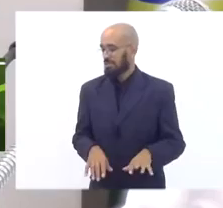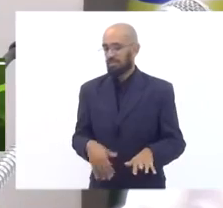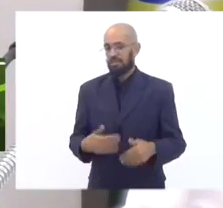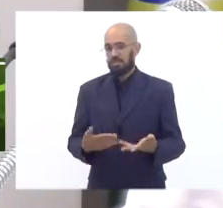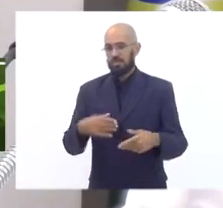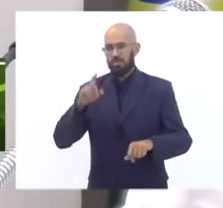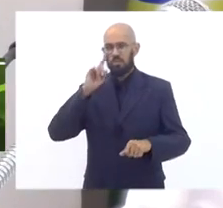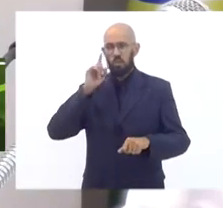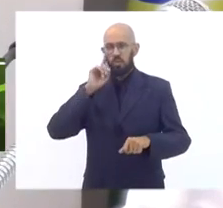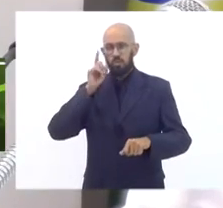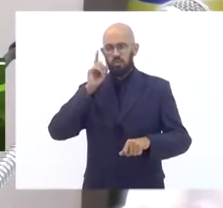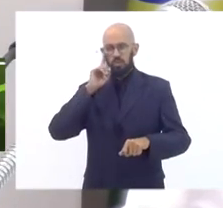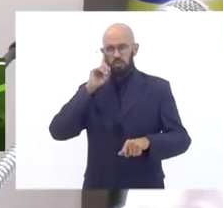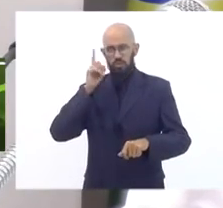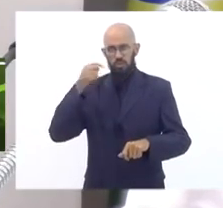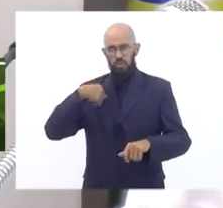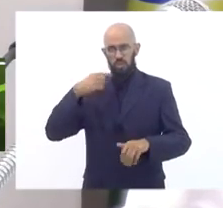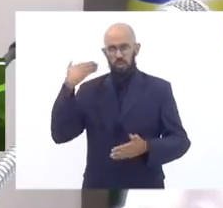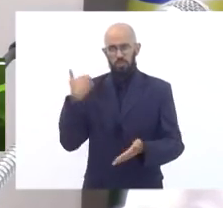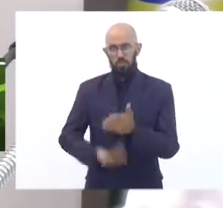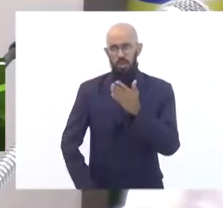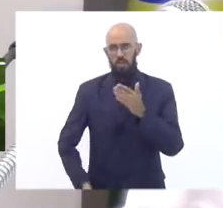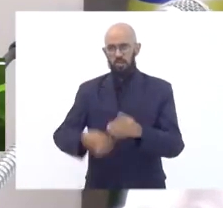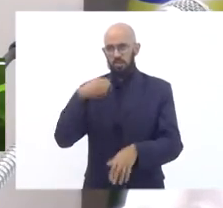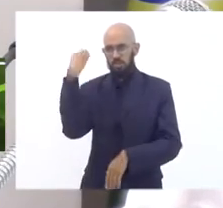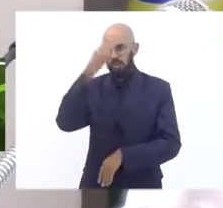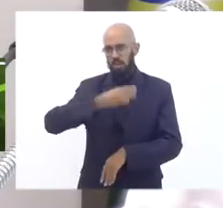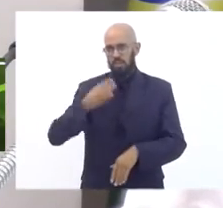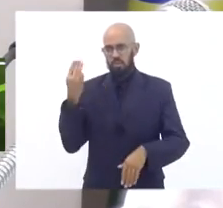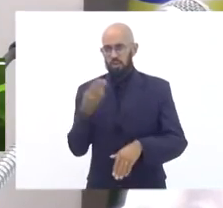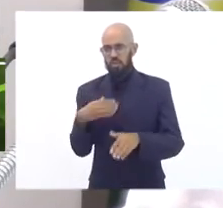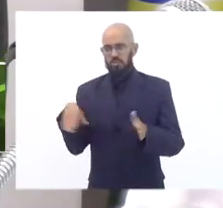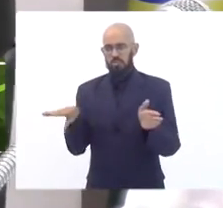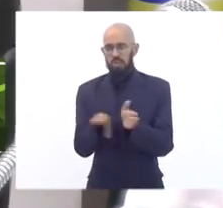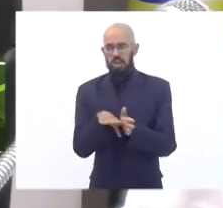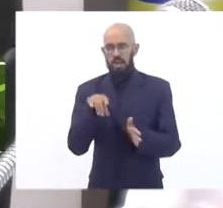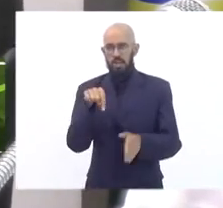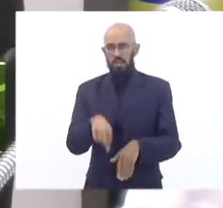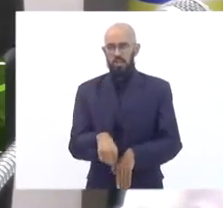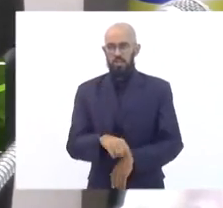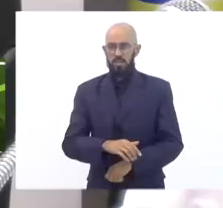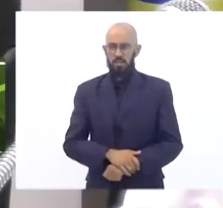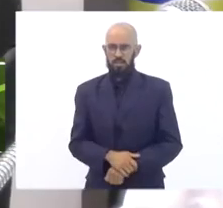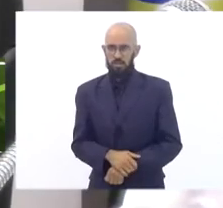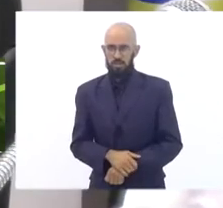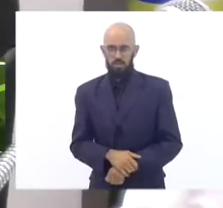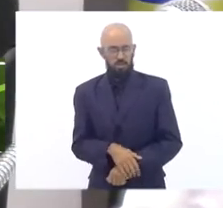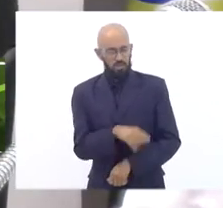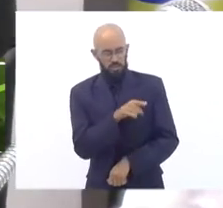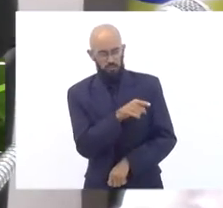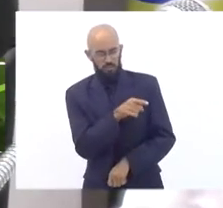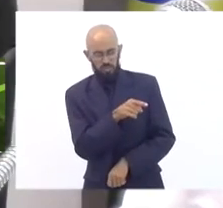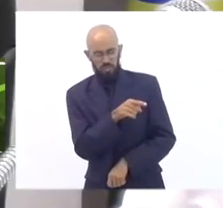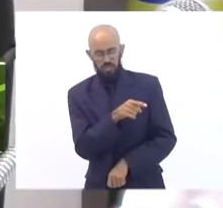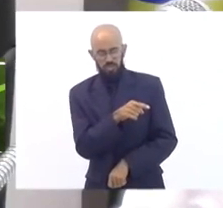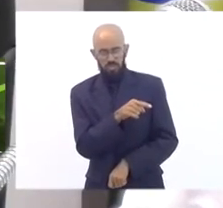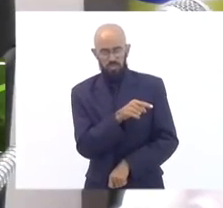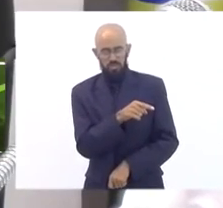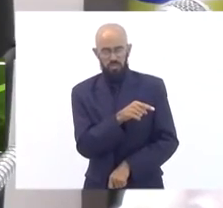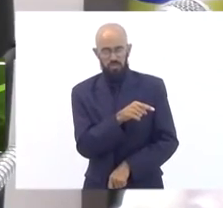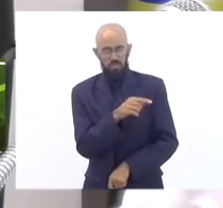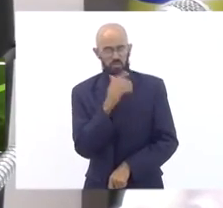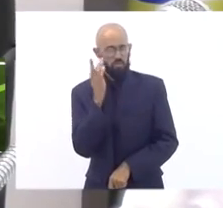diariamente eu perco 3 horas para chegar aqui. Né? E vocês não devem ter noção